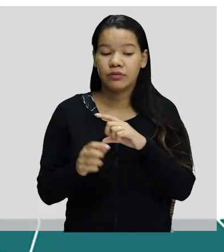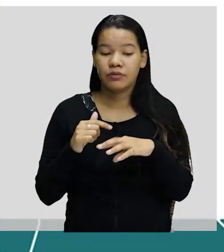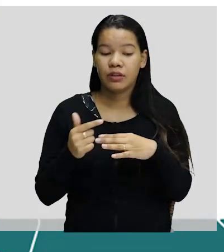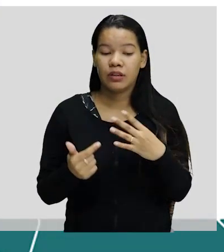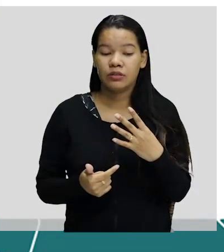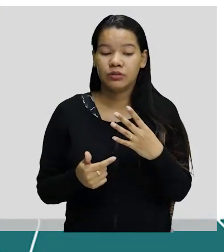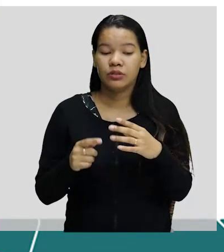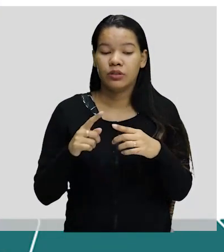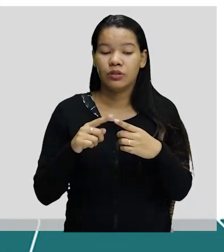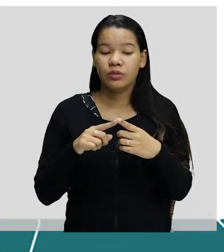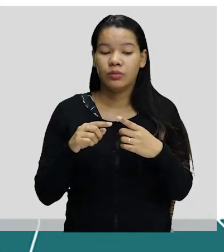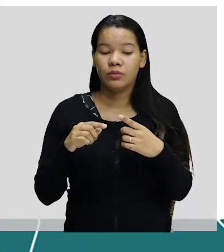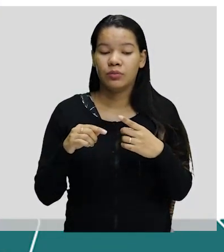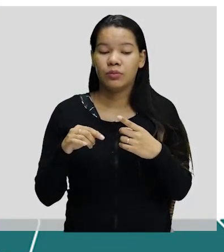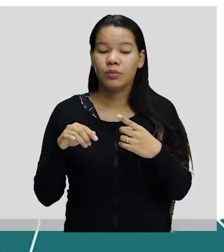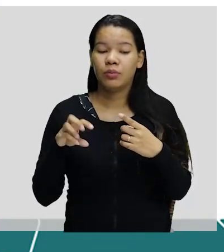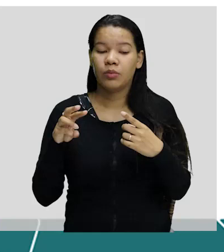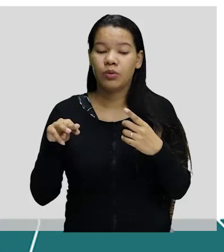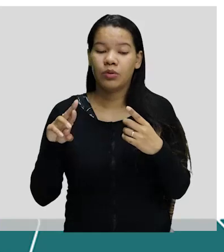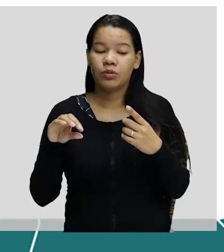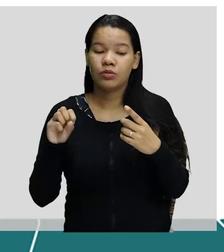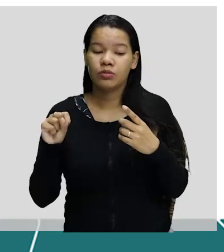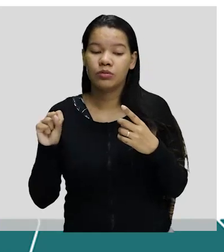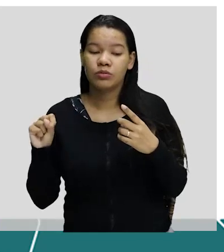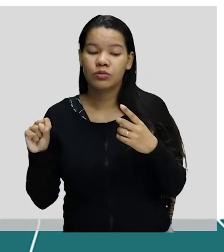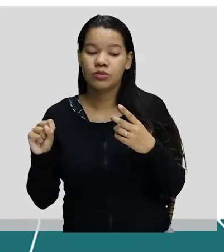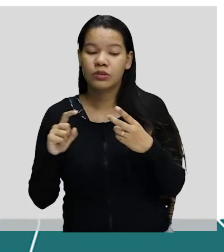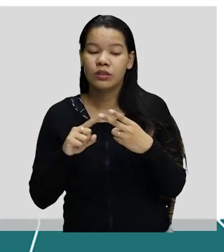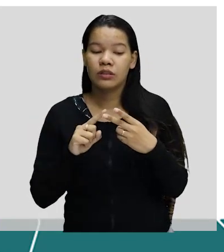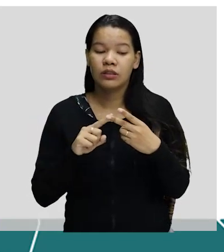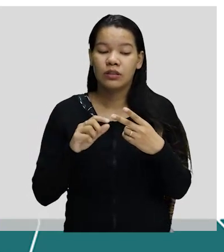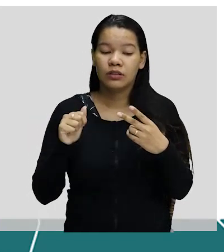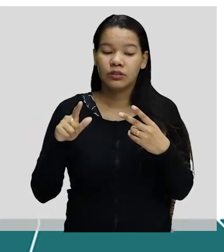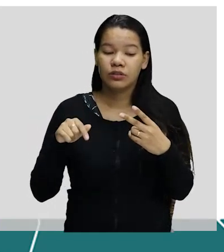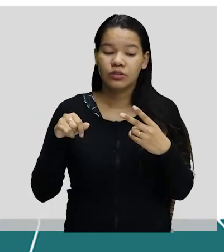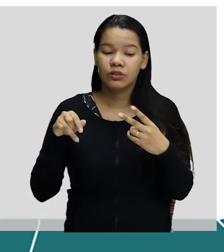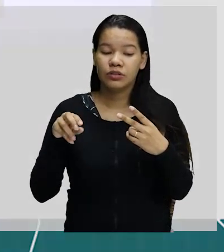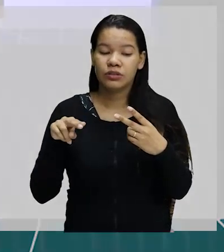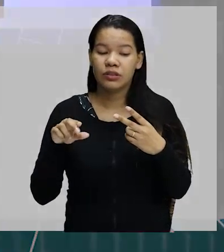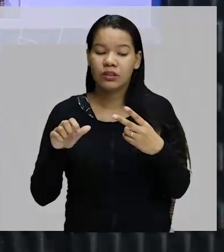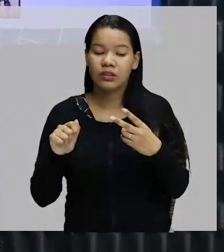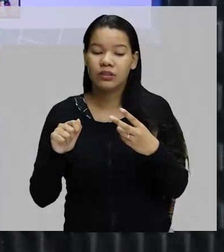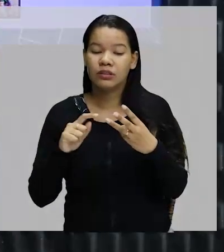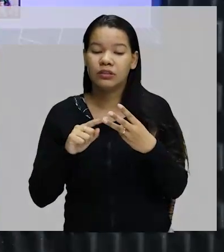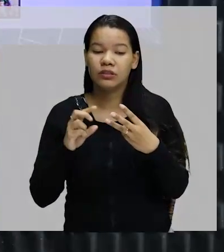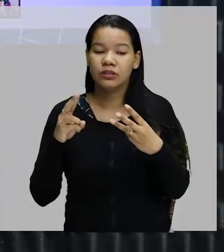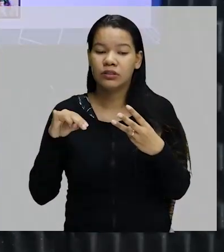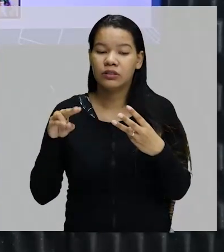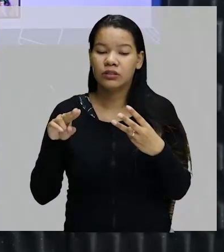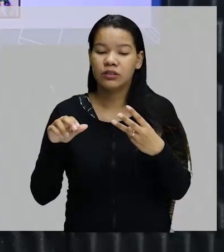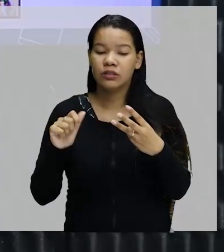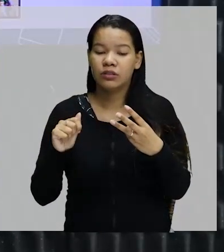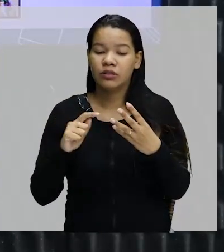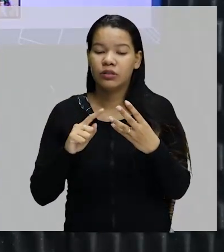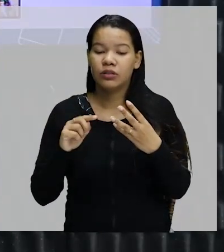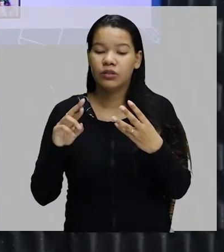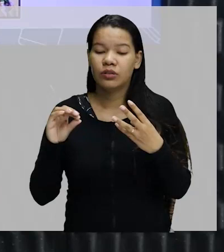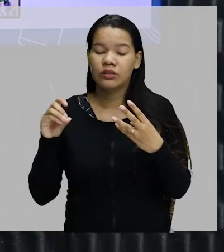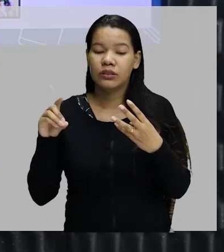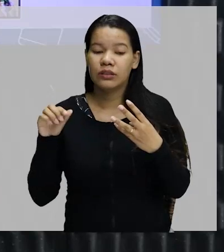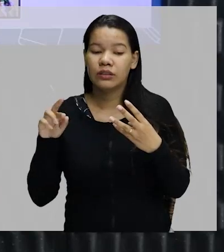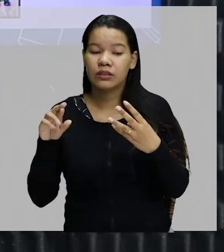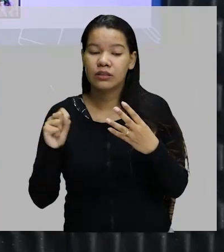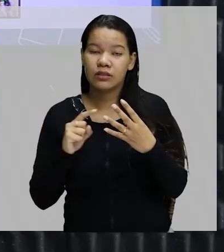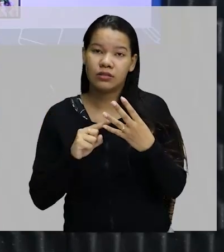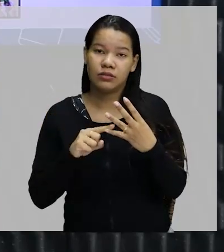Morros, o boi de Axixá, boi de Nina Rodrigues e o novilho branco. E por último aqui eu trouxe o